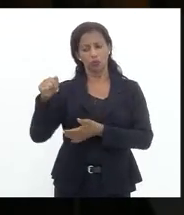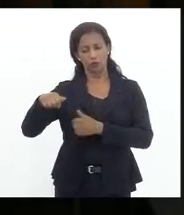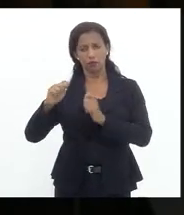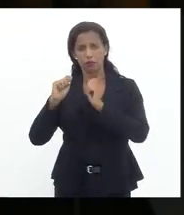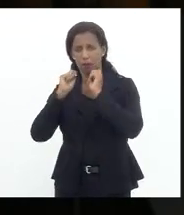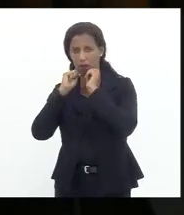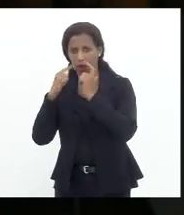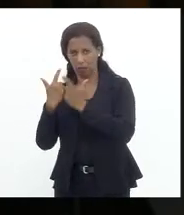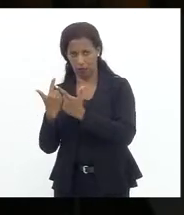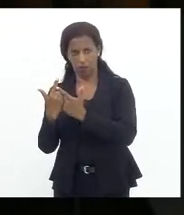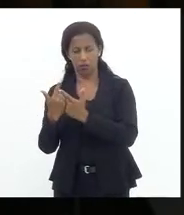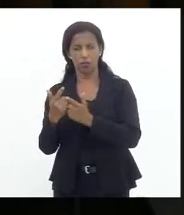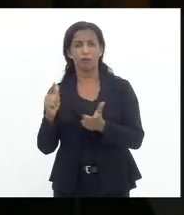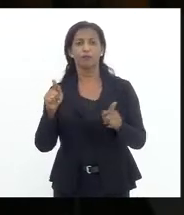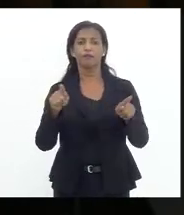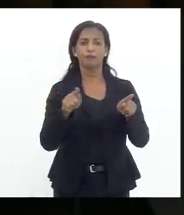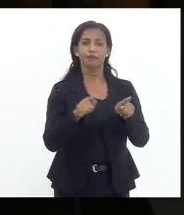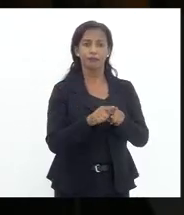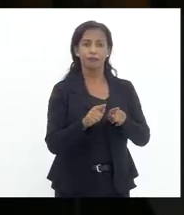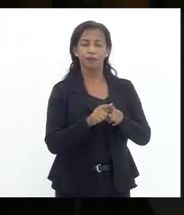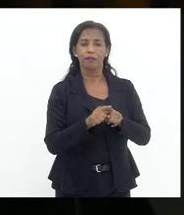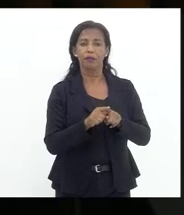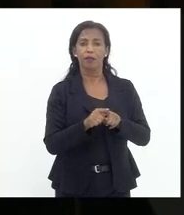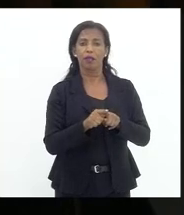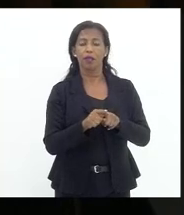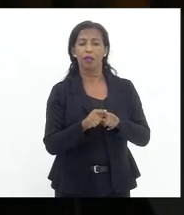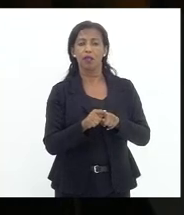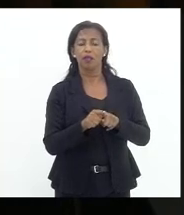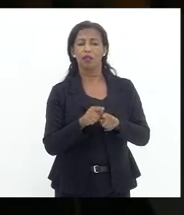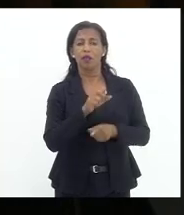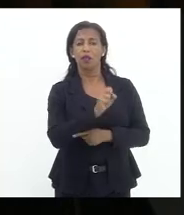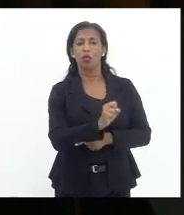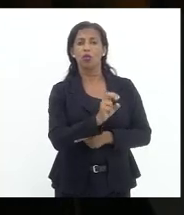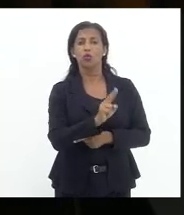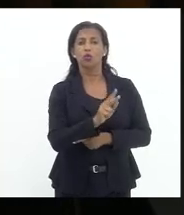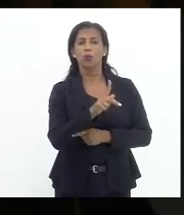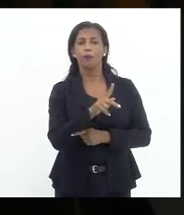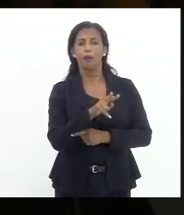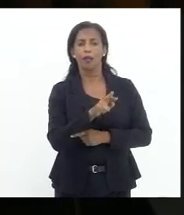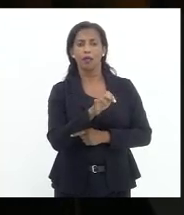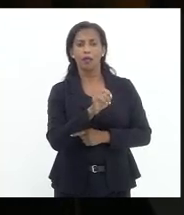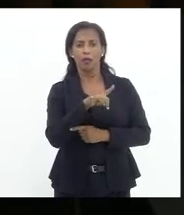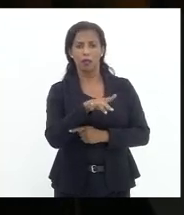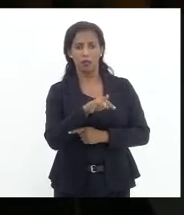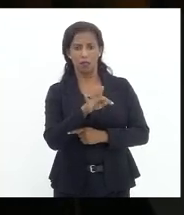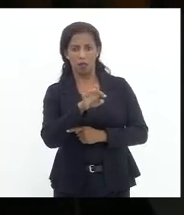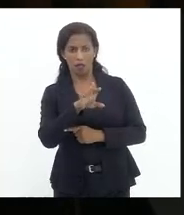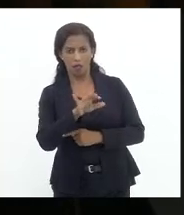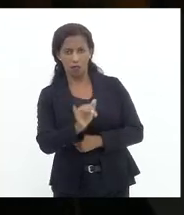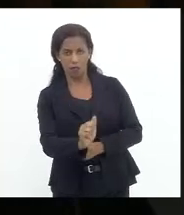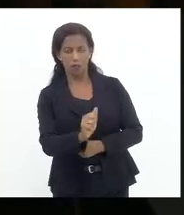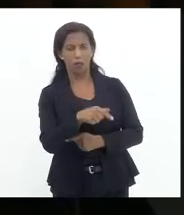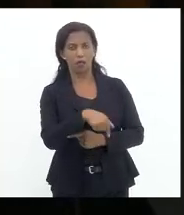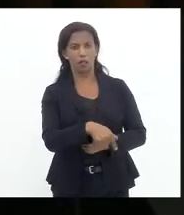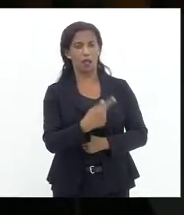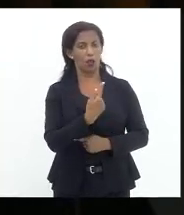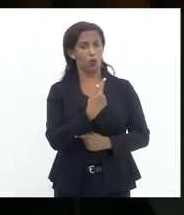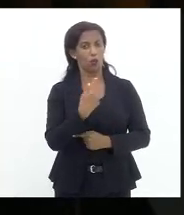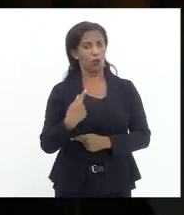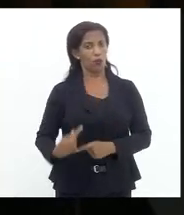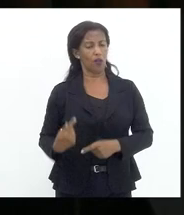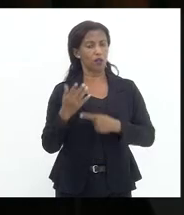casa, não é? E também uma superintendência que seria a